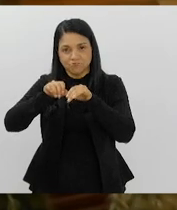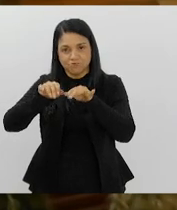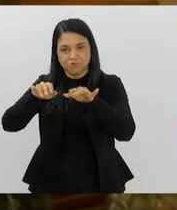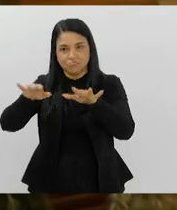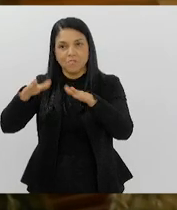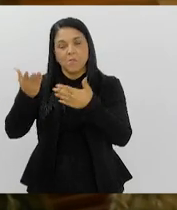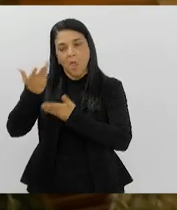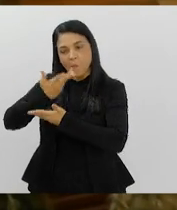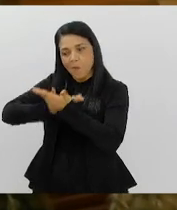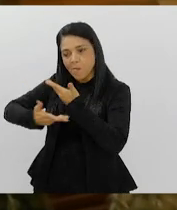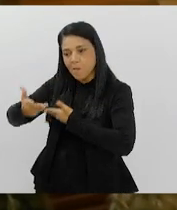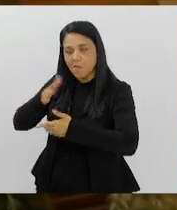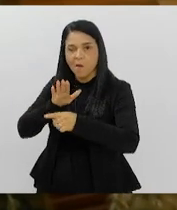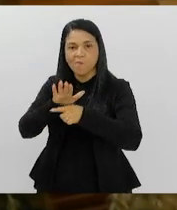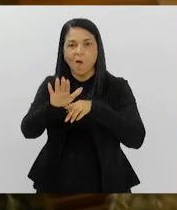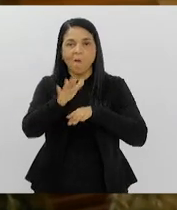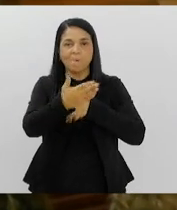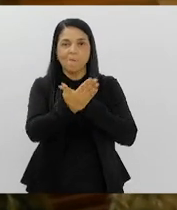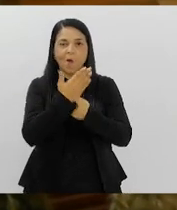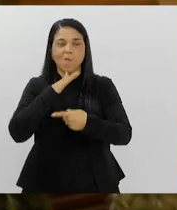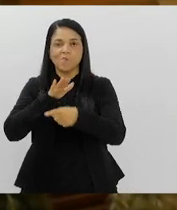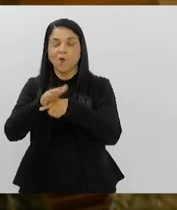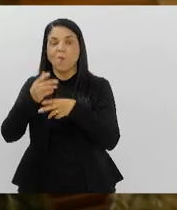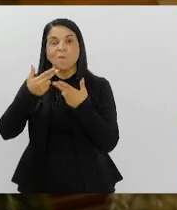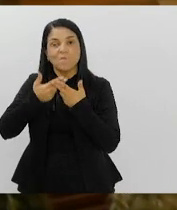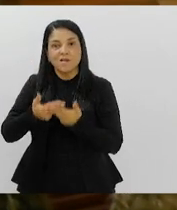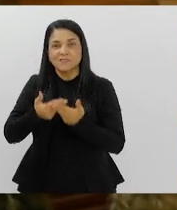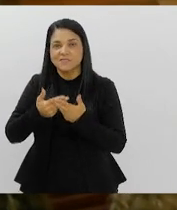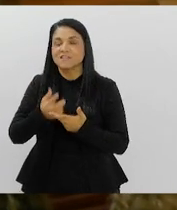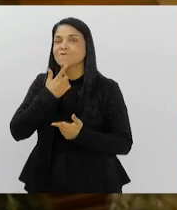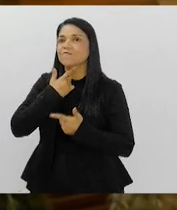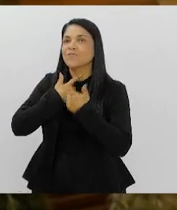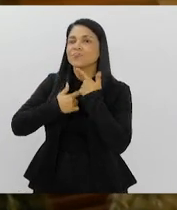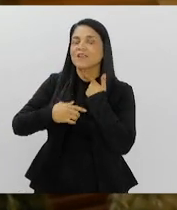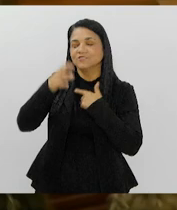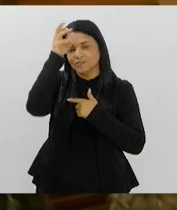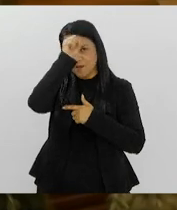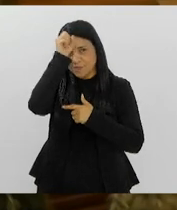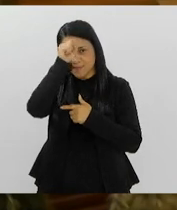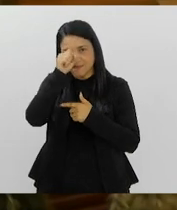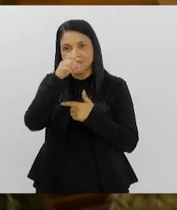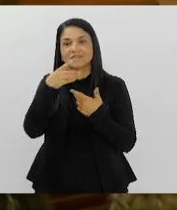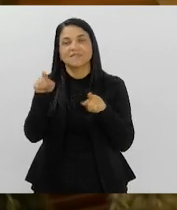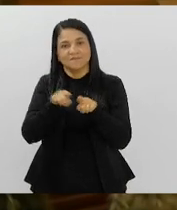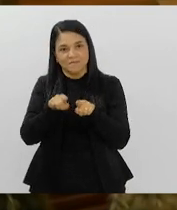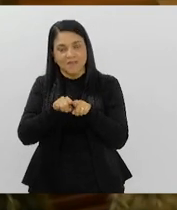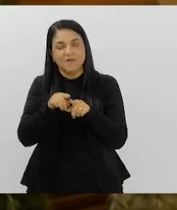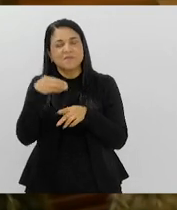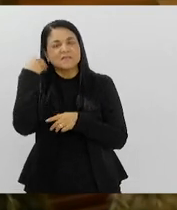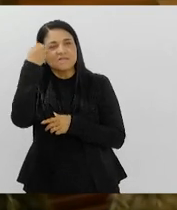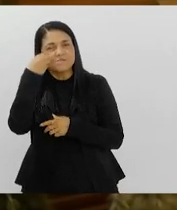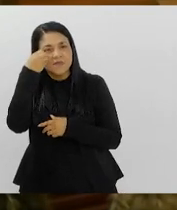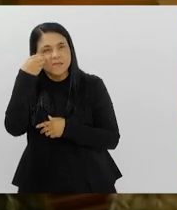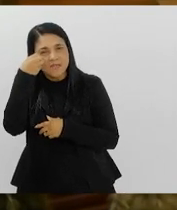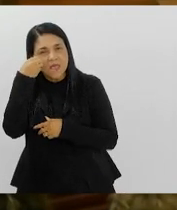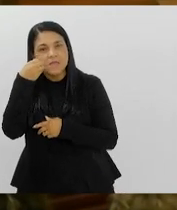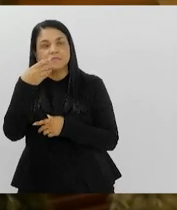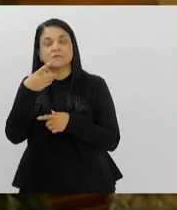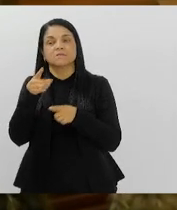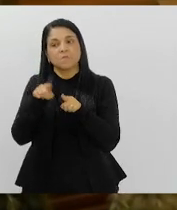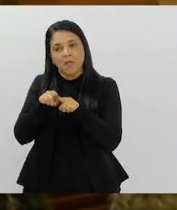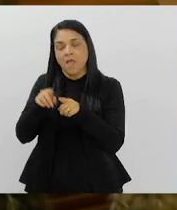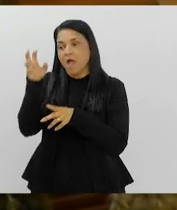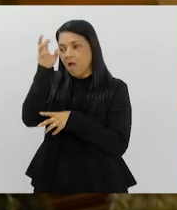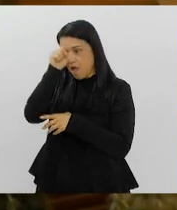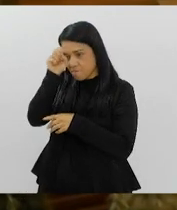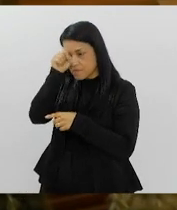colaboração, vontade de aprender, paciência, né, de uns com os outros. E é uma experiência que, assim, a gente aprende também com os outros estados, cada um com seus